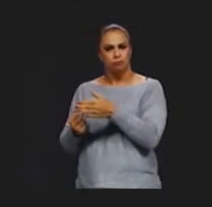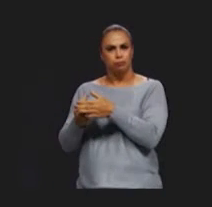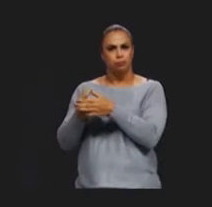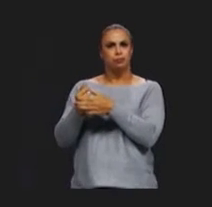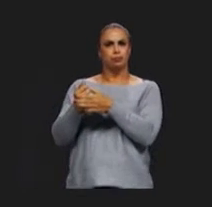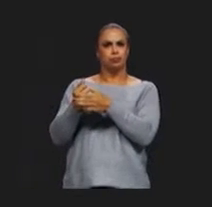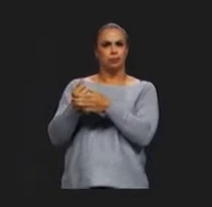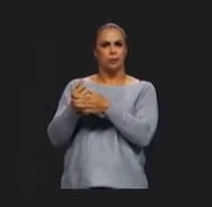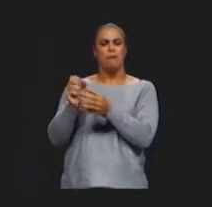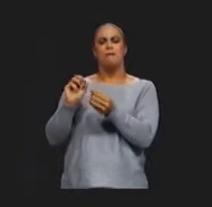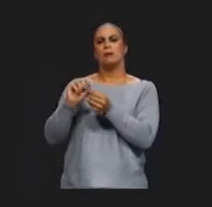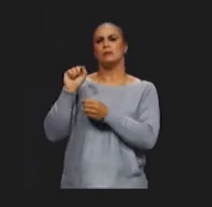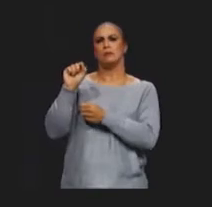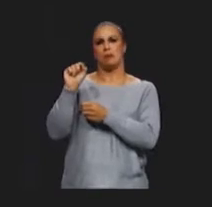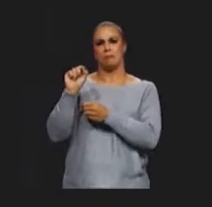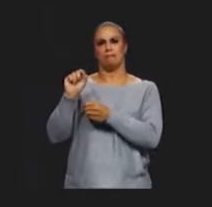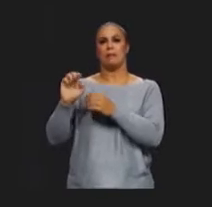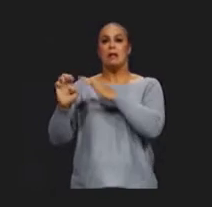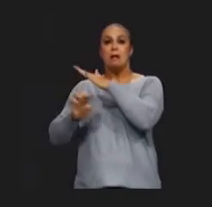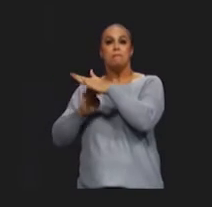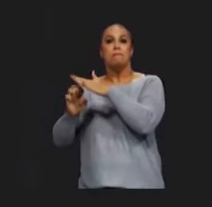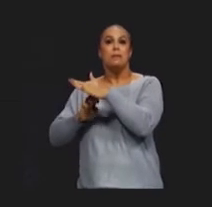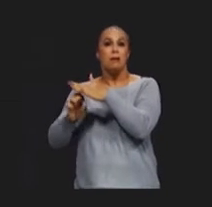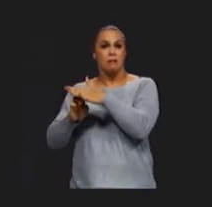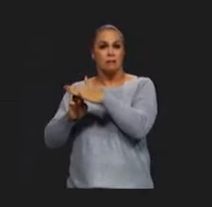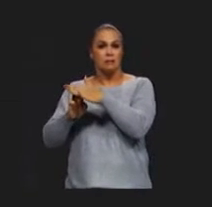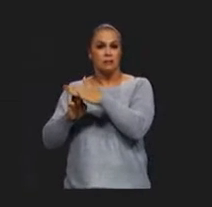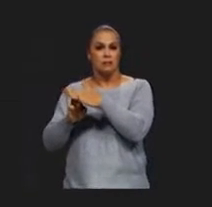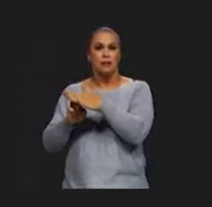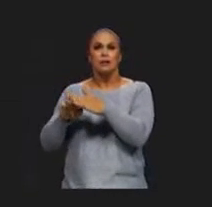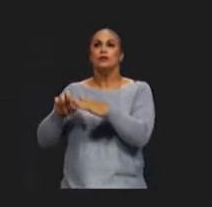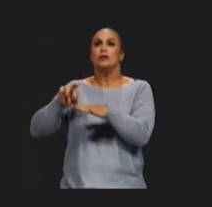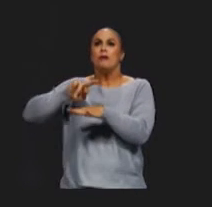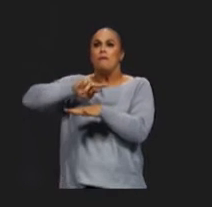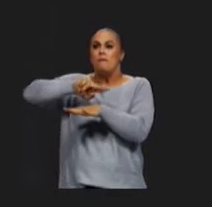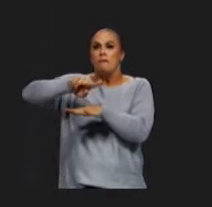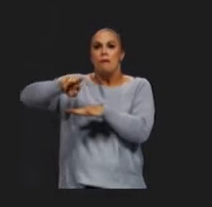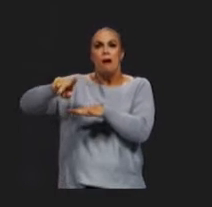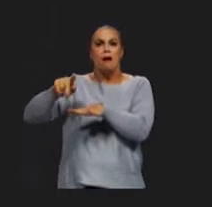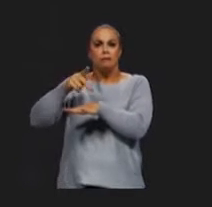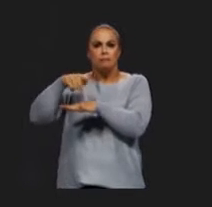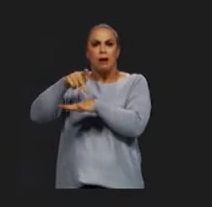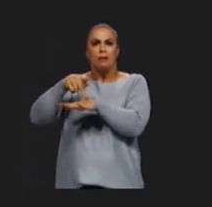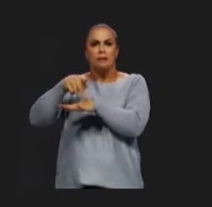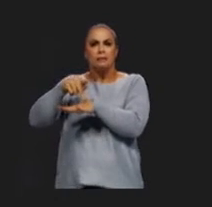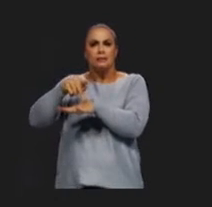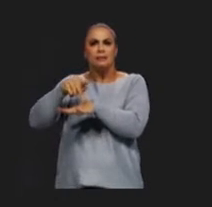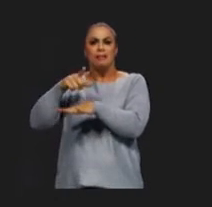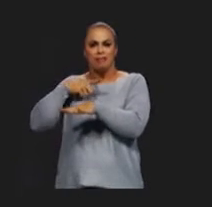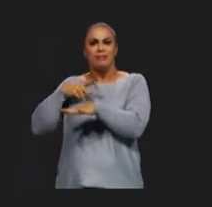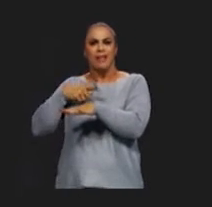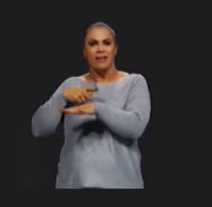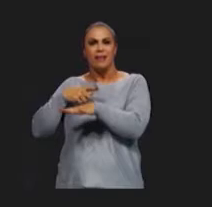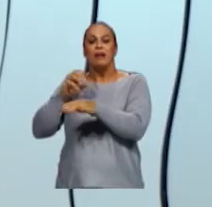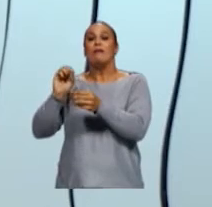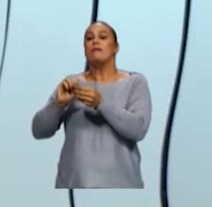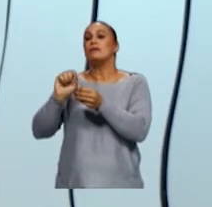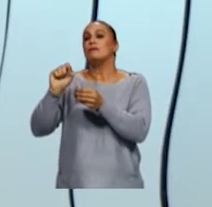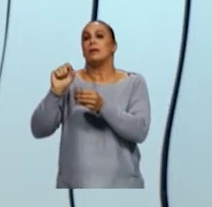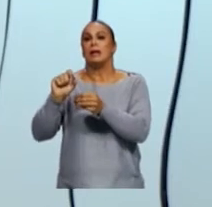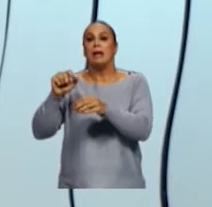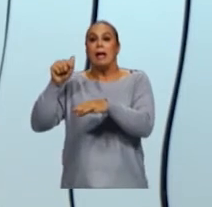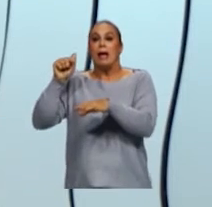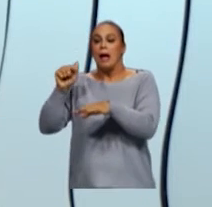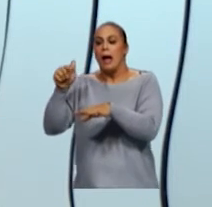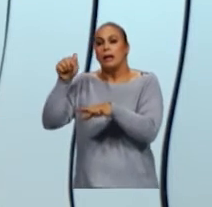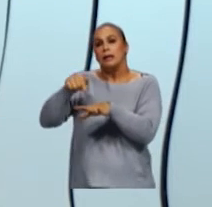eram multinacionais, elas se ampliem ainda mais e se tornem transnacionais. Quando a gente